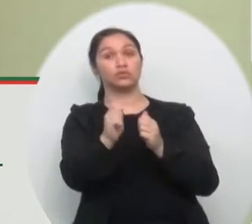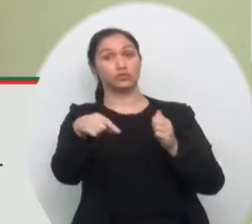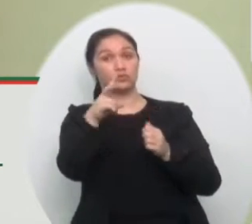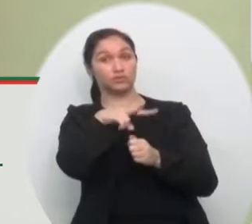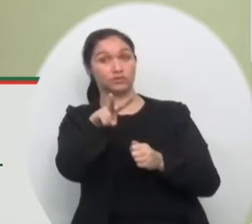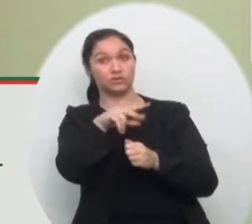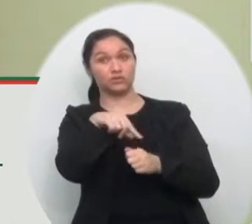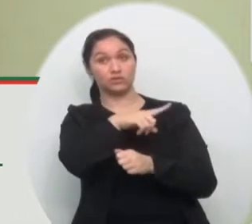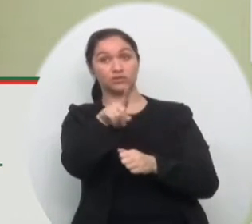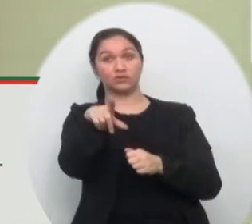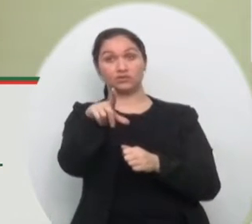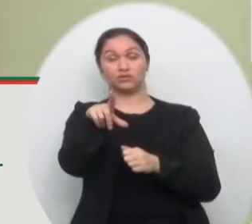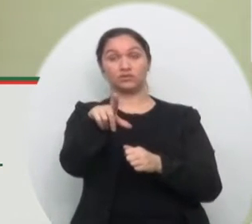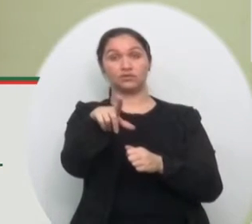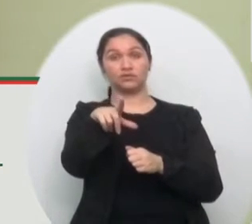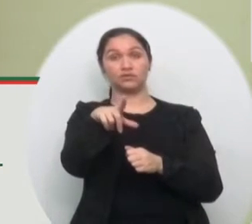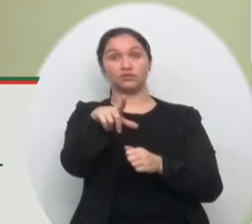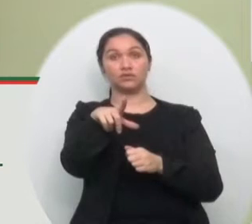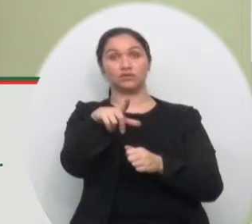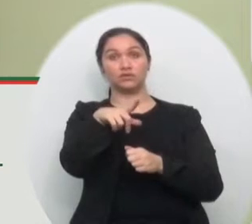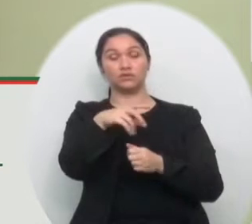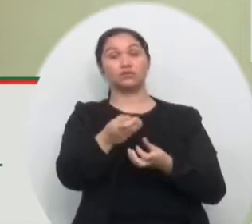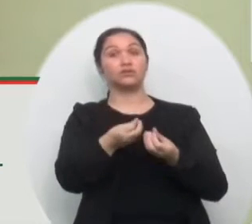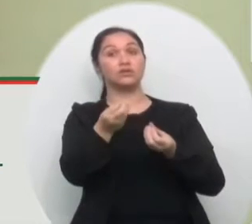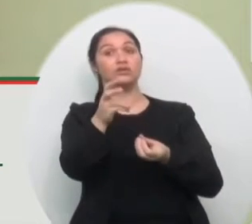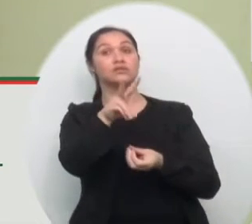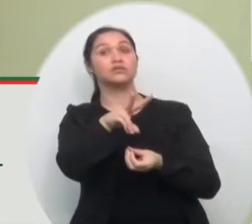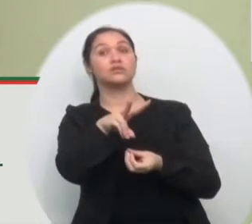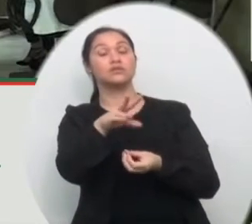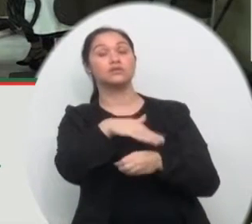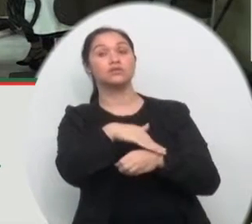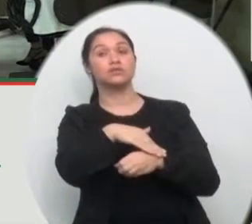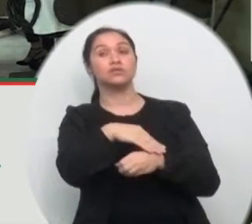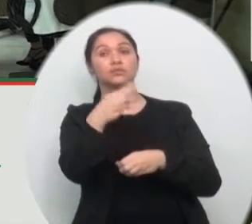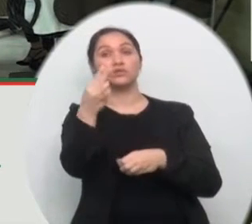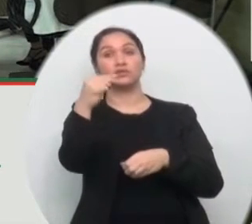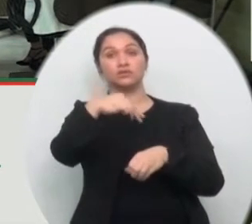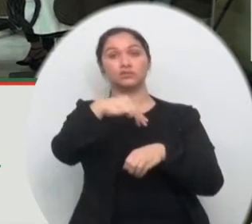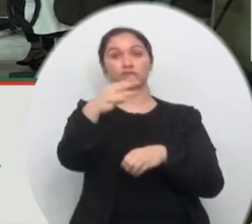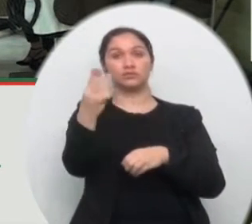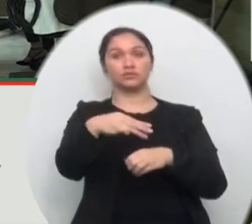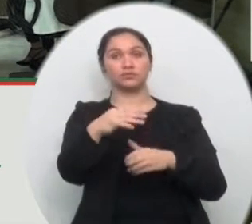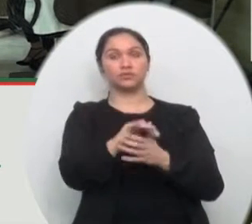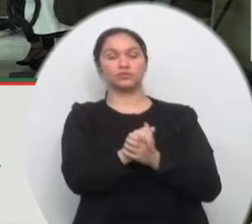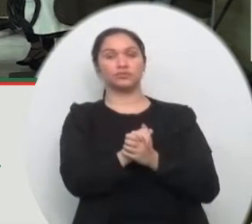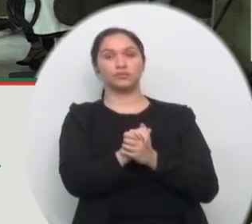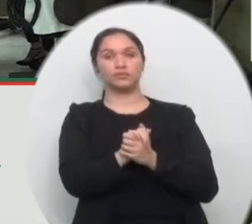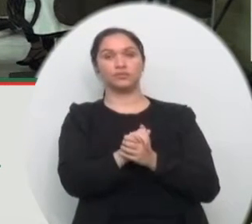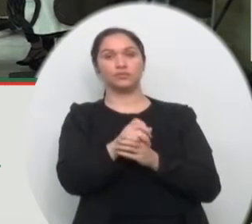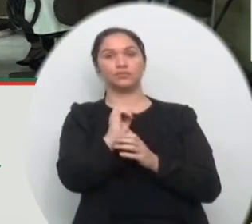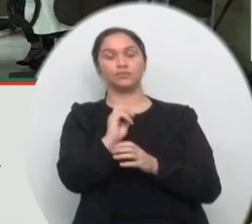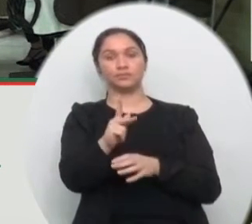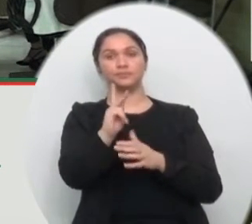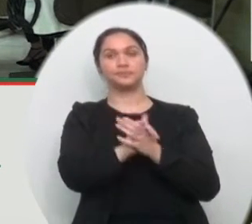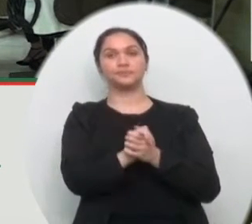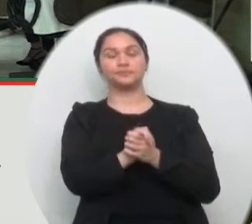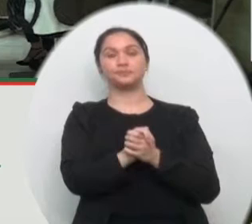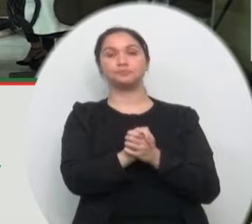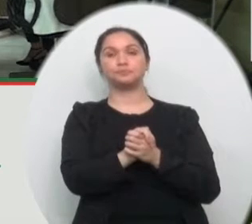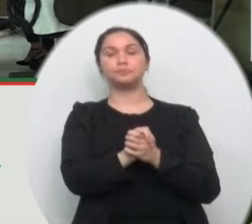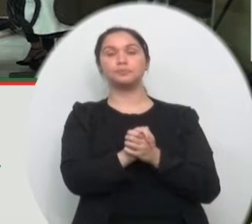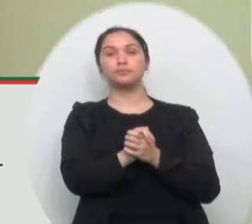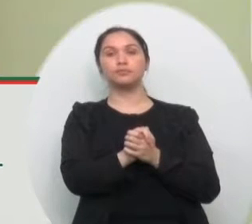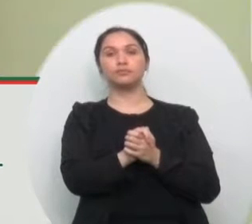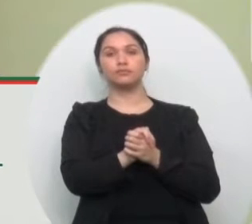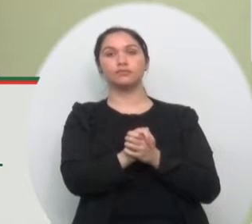está doando seu tempo, 3 minutos e meio, para essa situação. Já tinha doado.